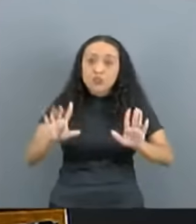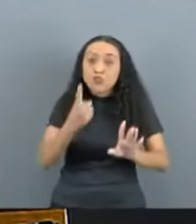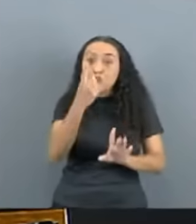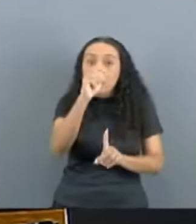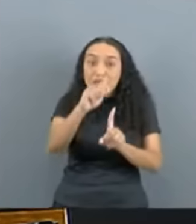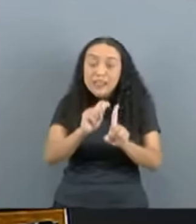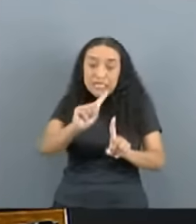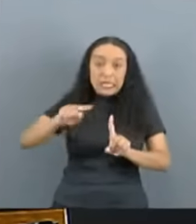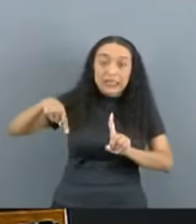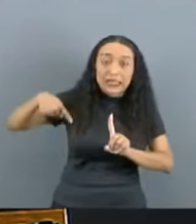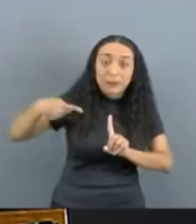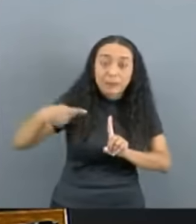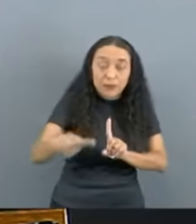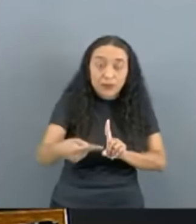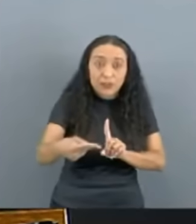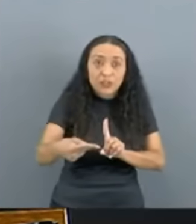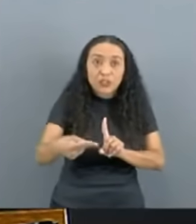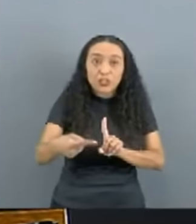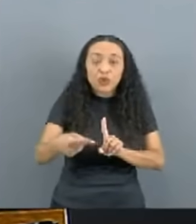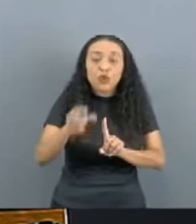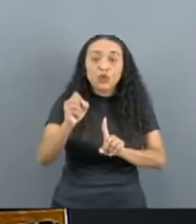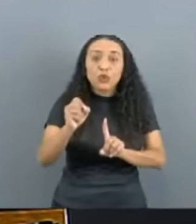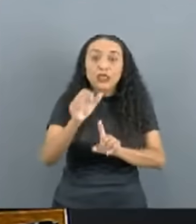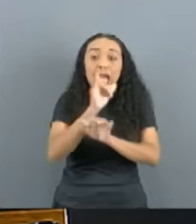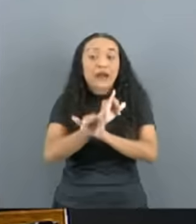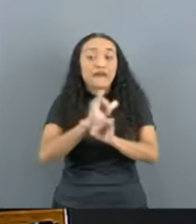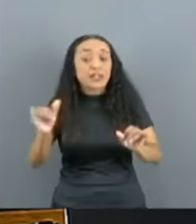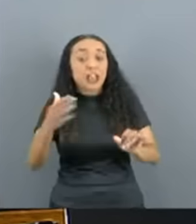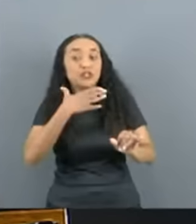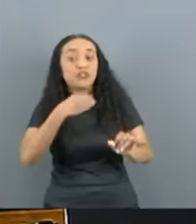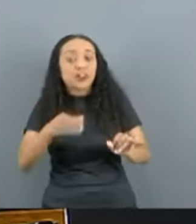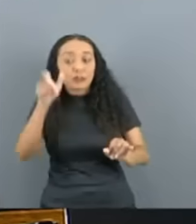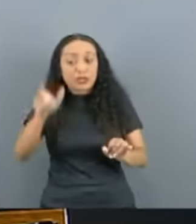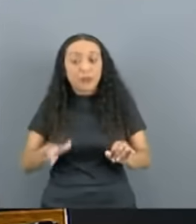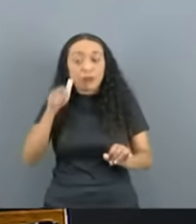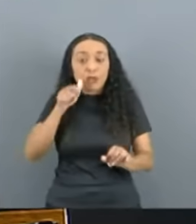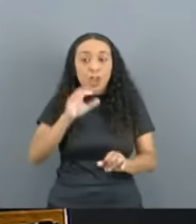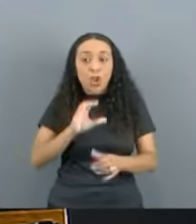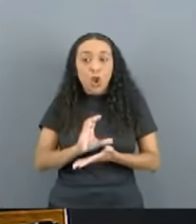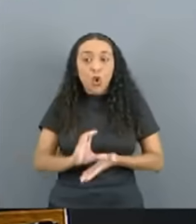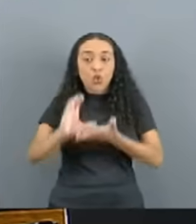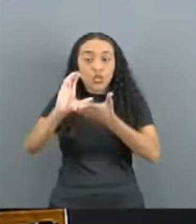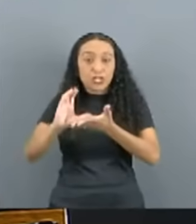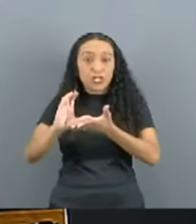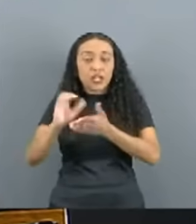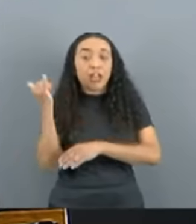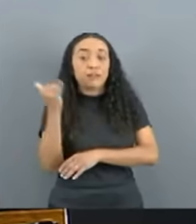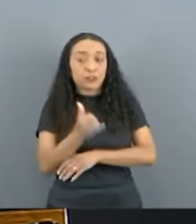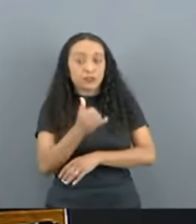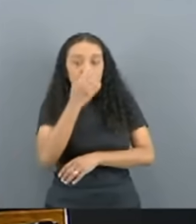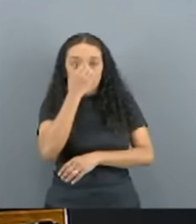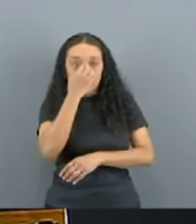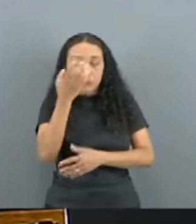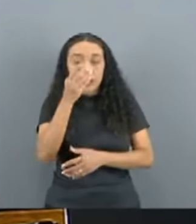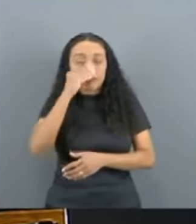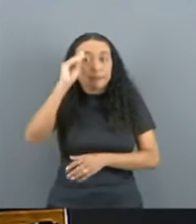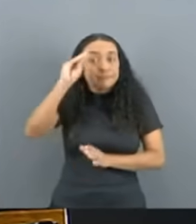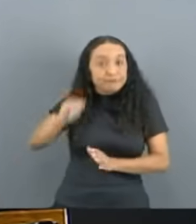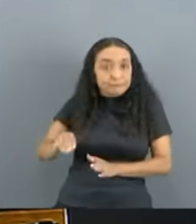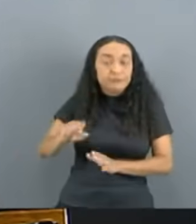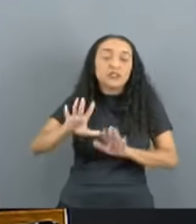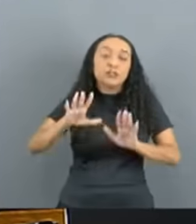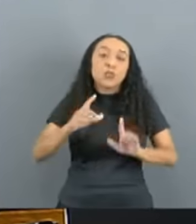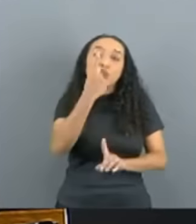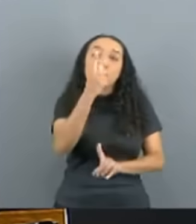mês depois do alerta de fraude dado pela conselheira, que ficou na gaveta, apenas